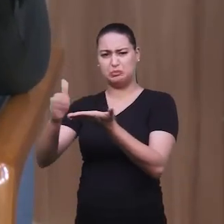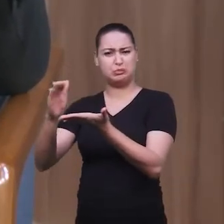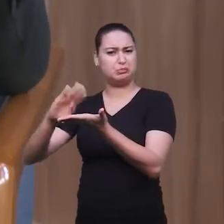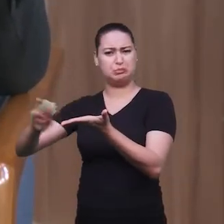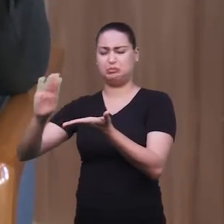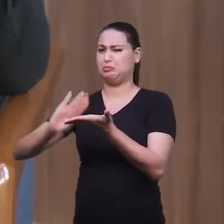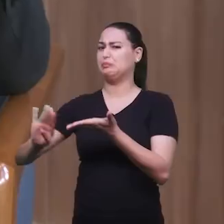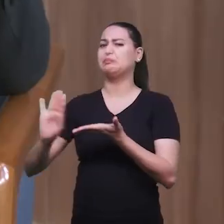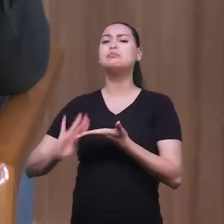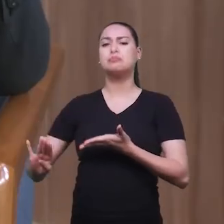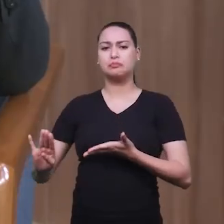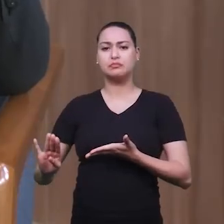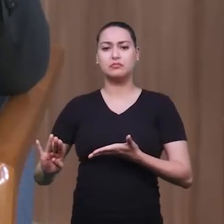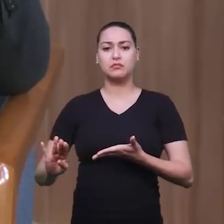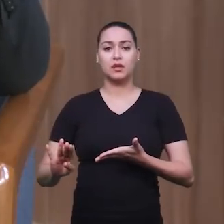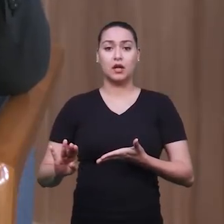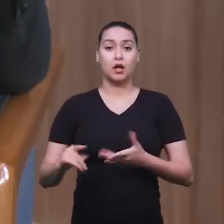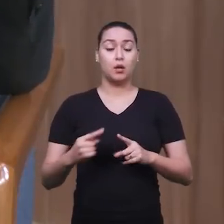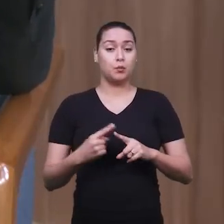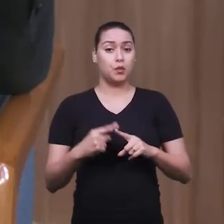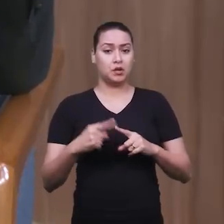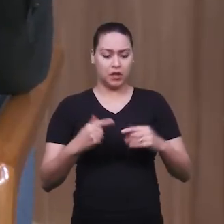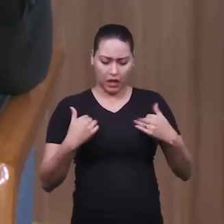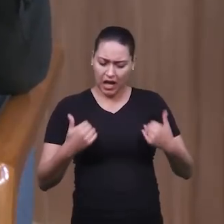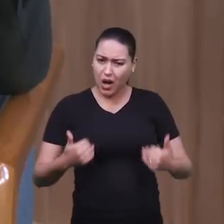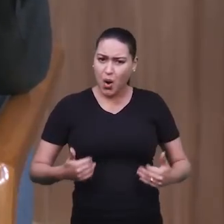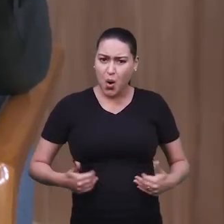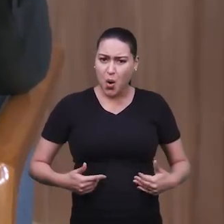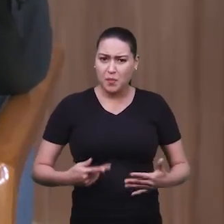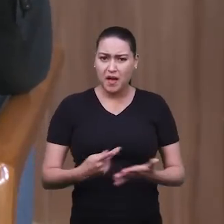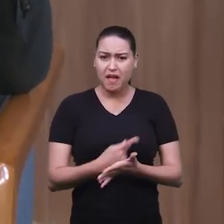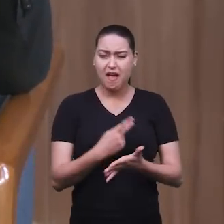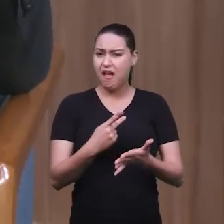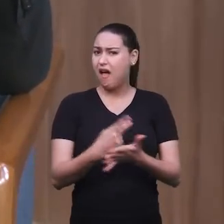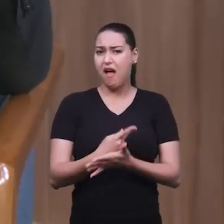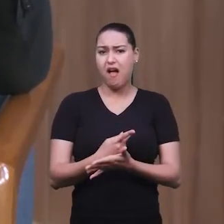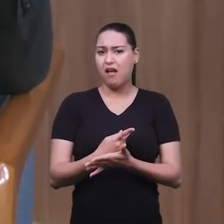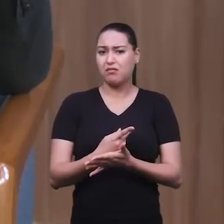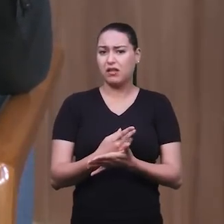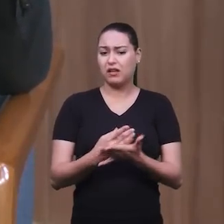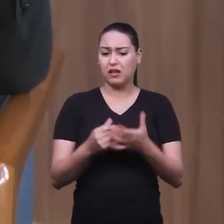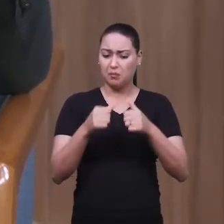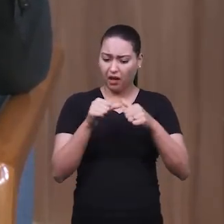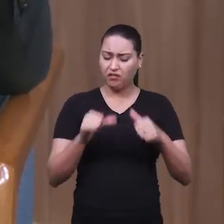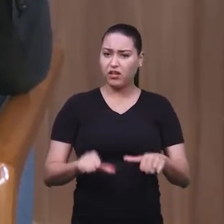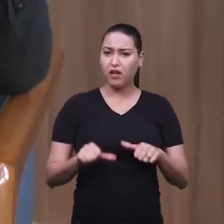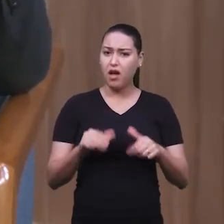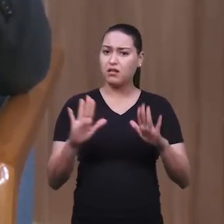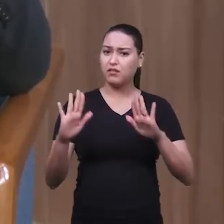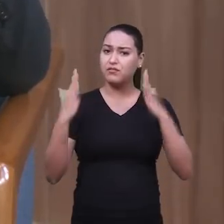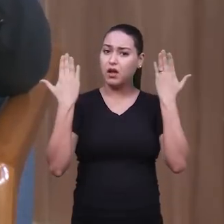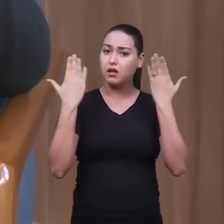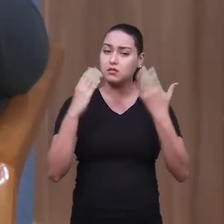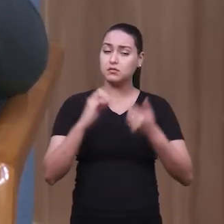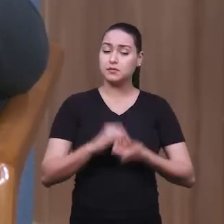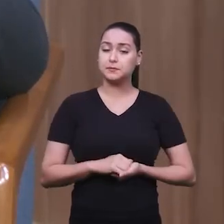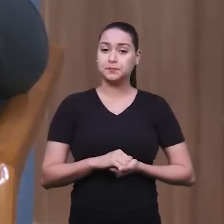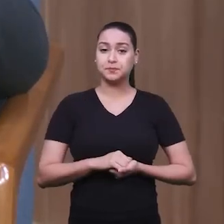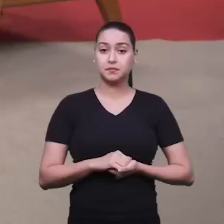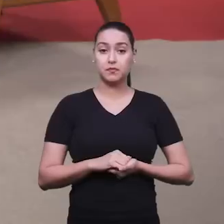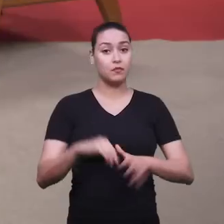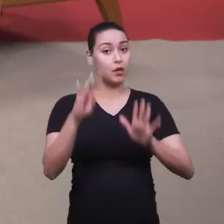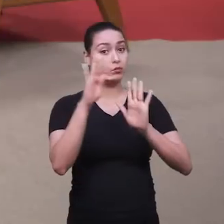e, embora desejasse estar ali, não estava trajando as vestes que lhe permitiam